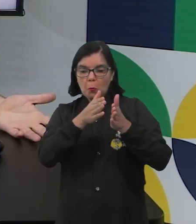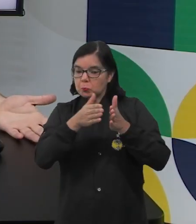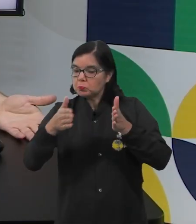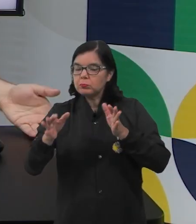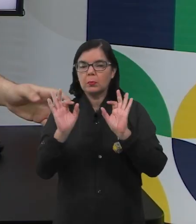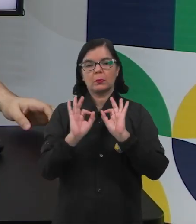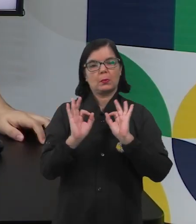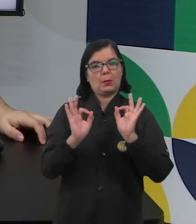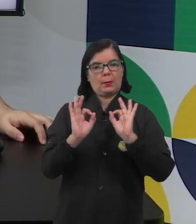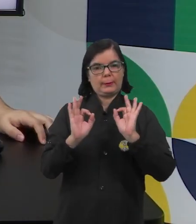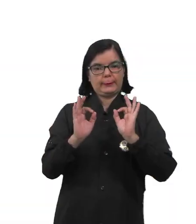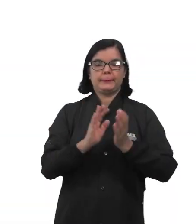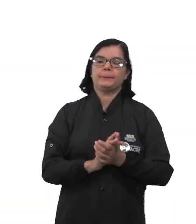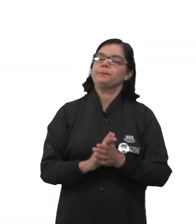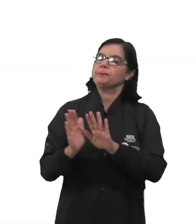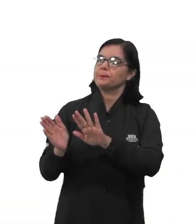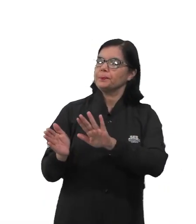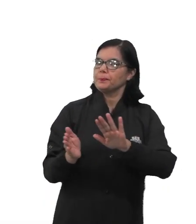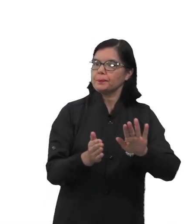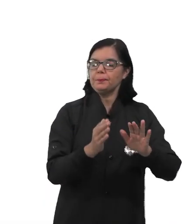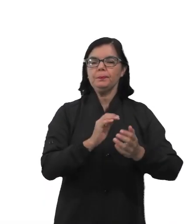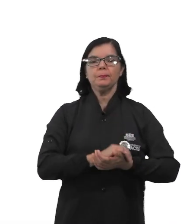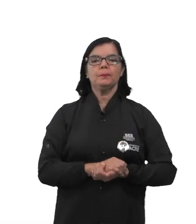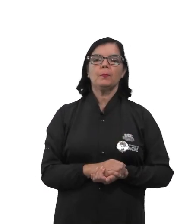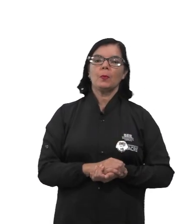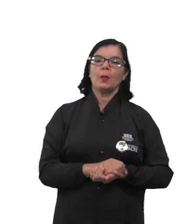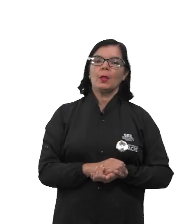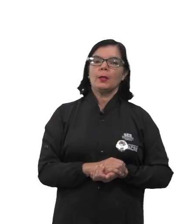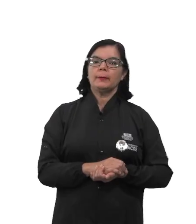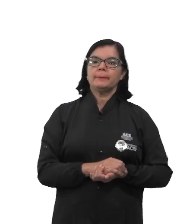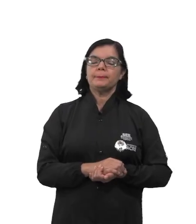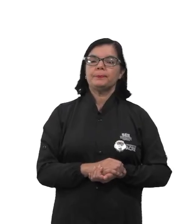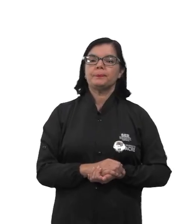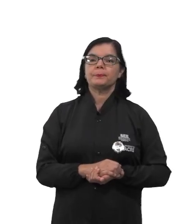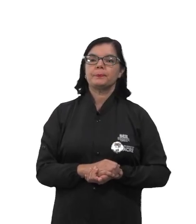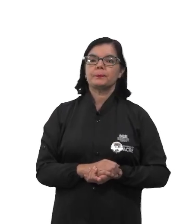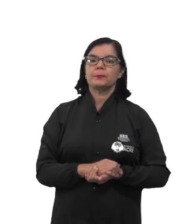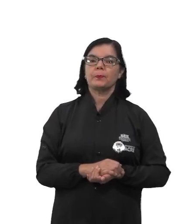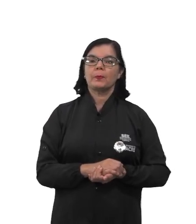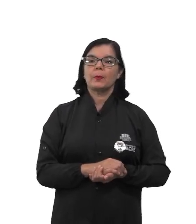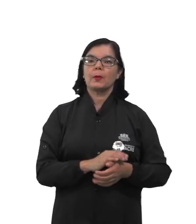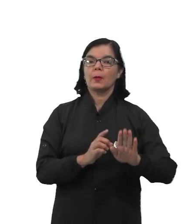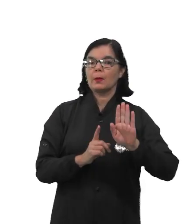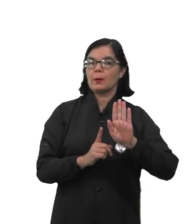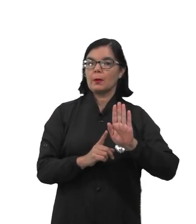sequência de etapas, ok? Então, não é injuntiva. Já vou tirar essa, ok?